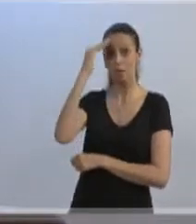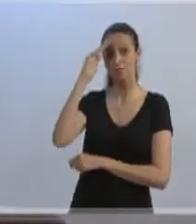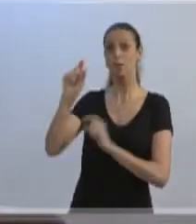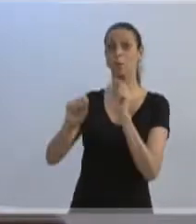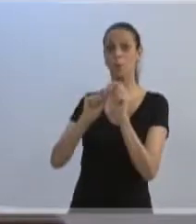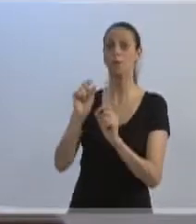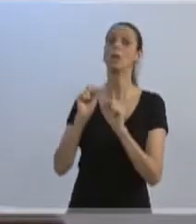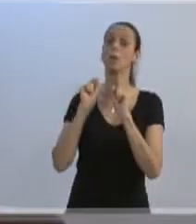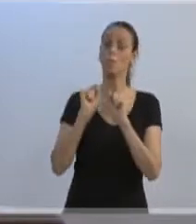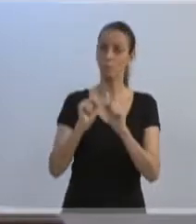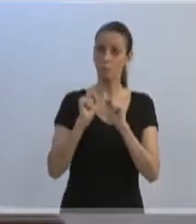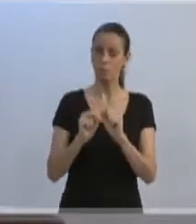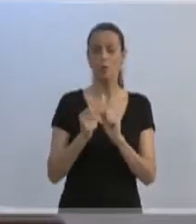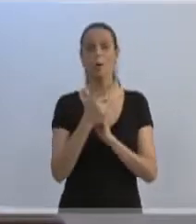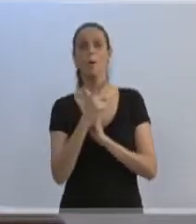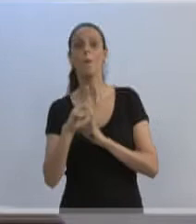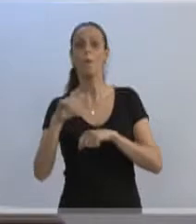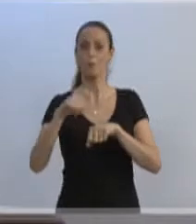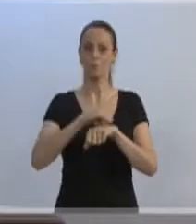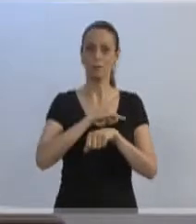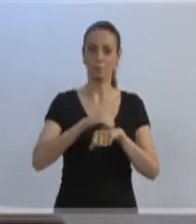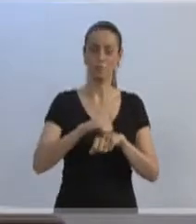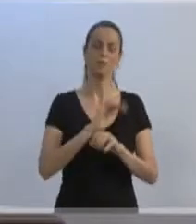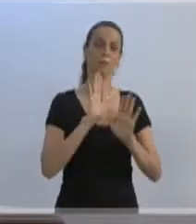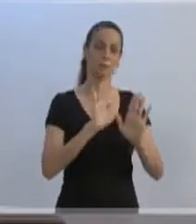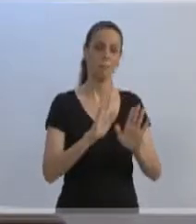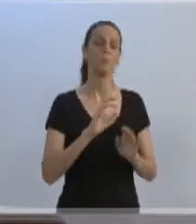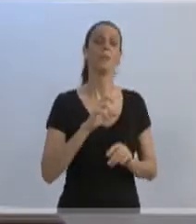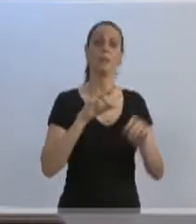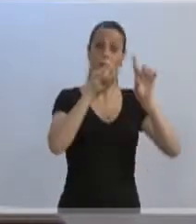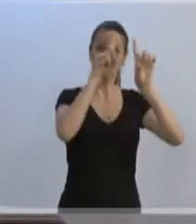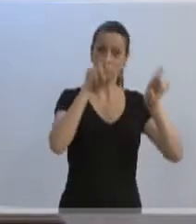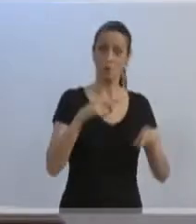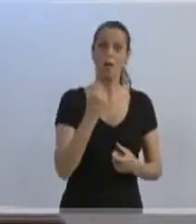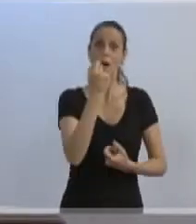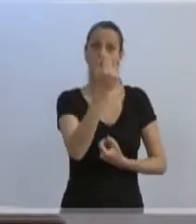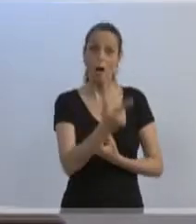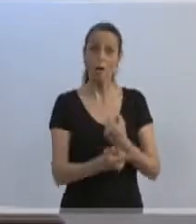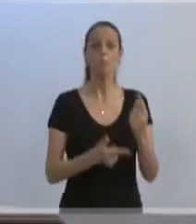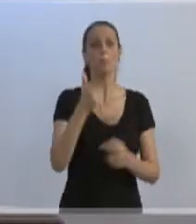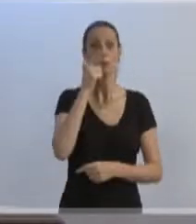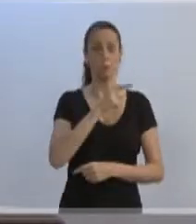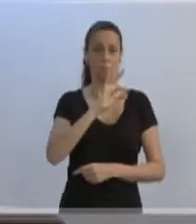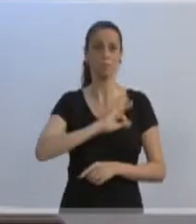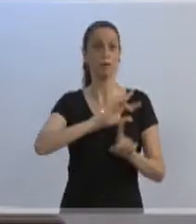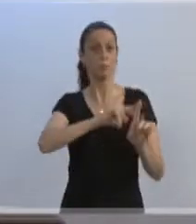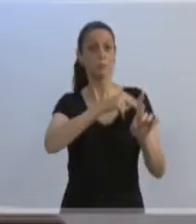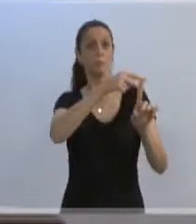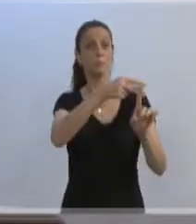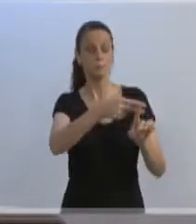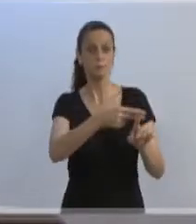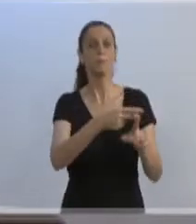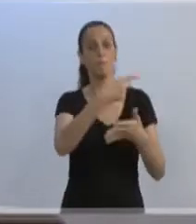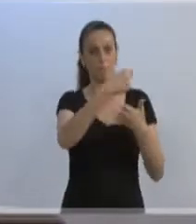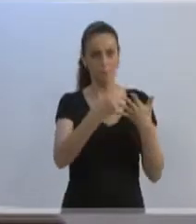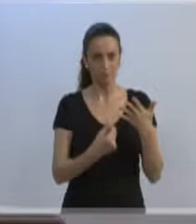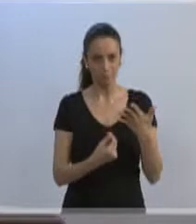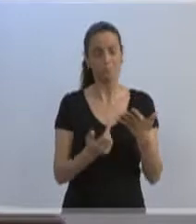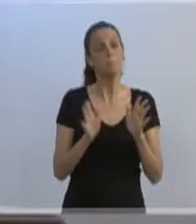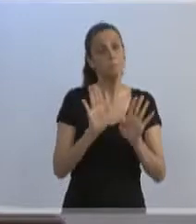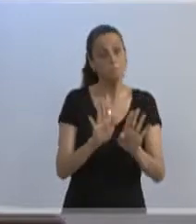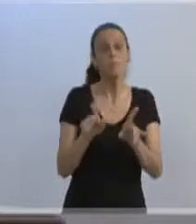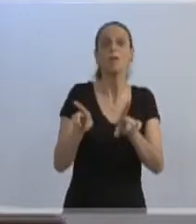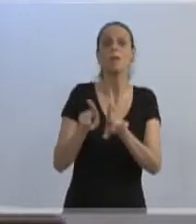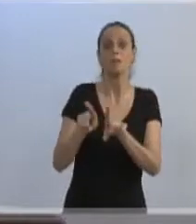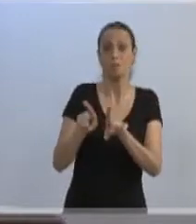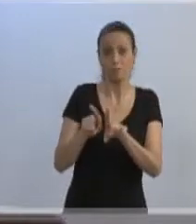na contrapartida aumentar alguns valores de gratificação e também para